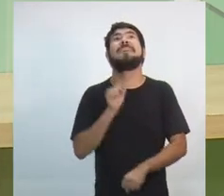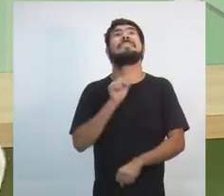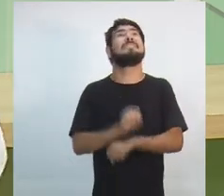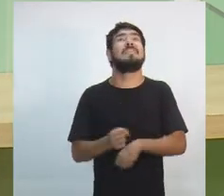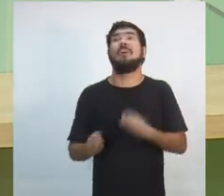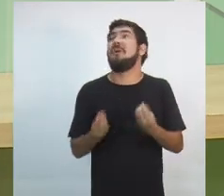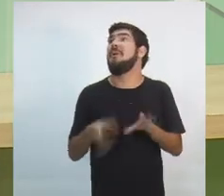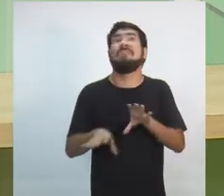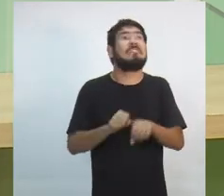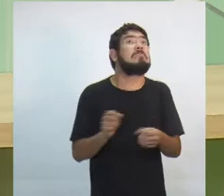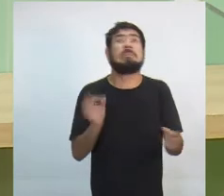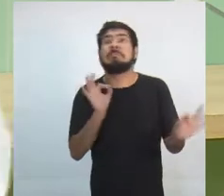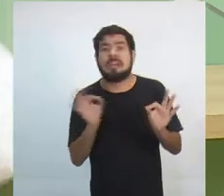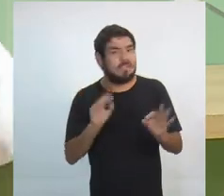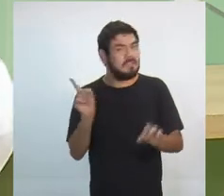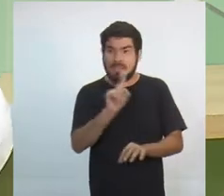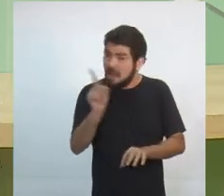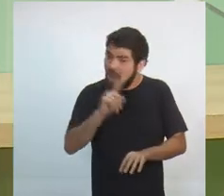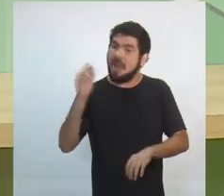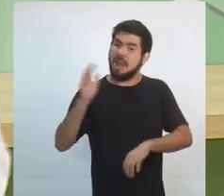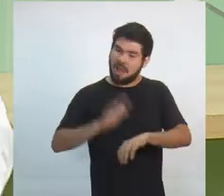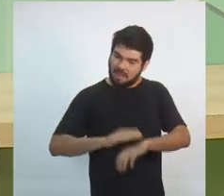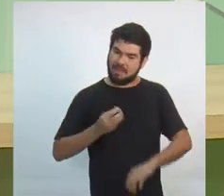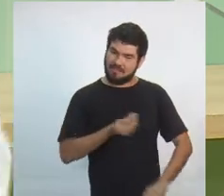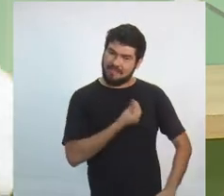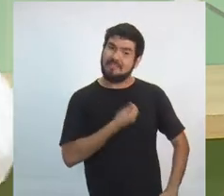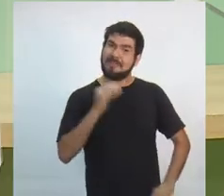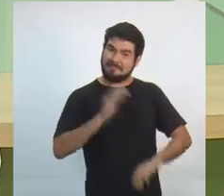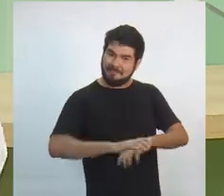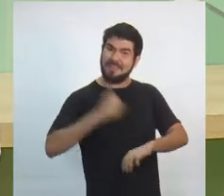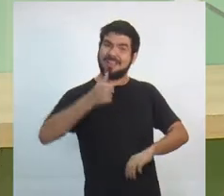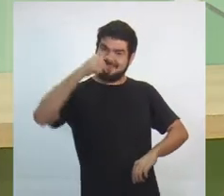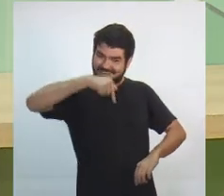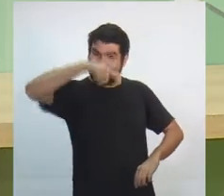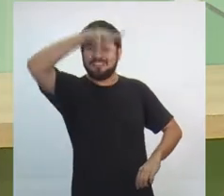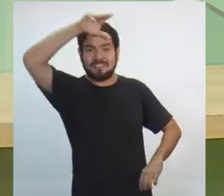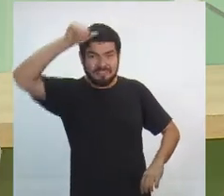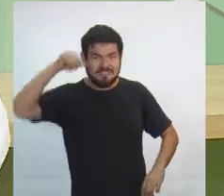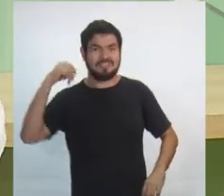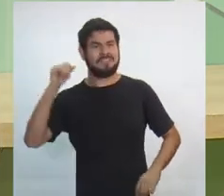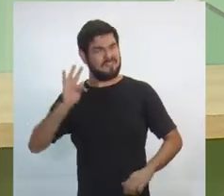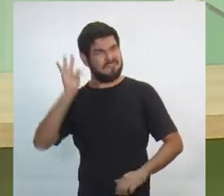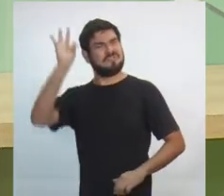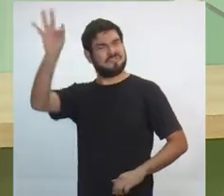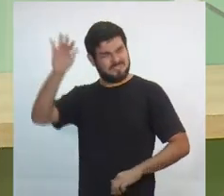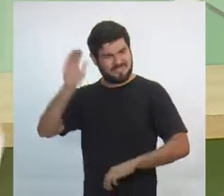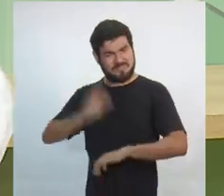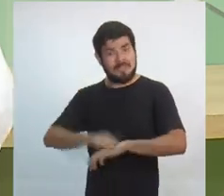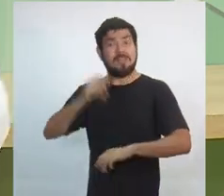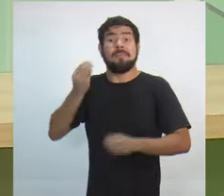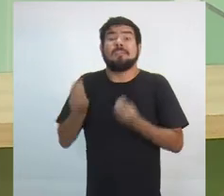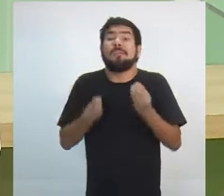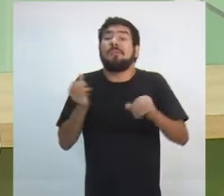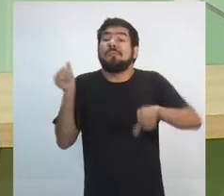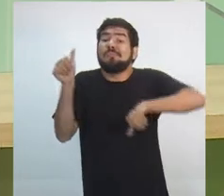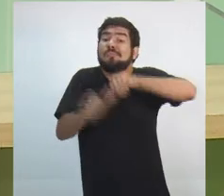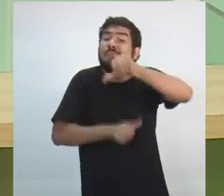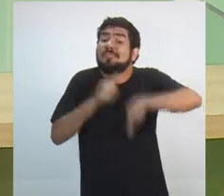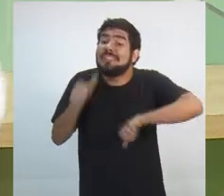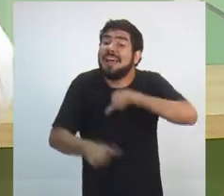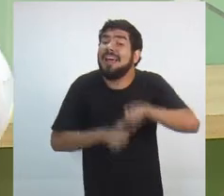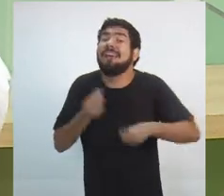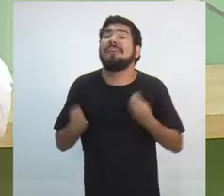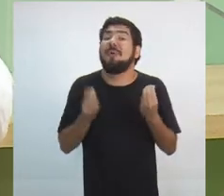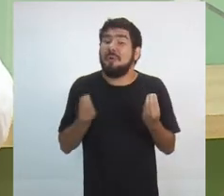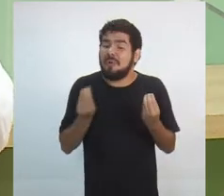nós podemos viver no estado melhor, de que o Amazonas será um lugar melhor para se viver e para mudar e resolver. Esse estado será